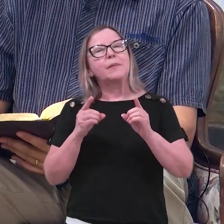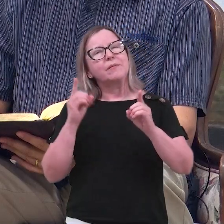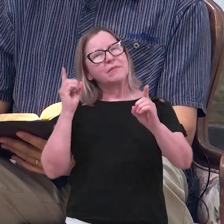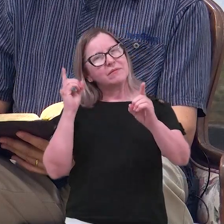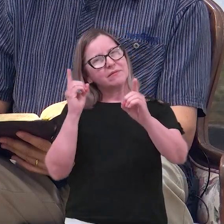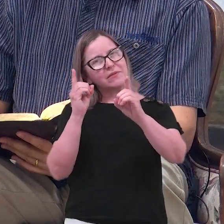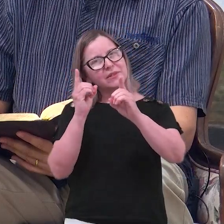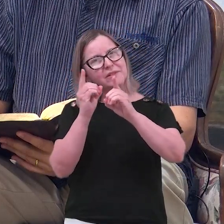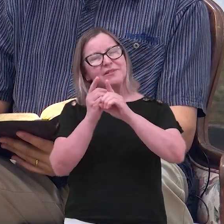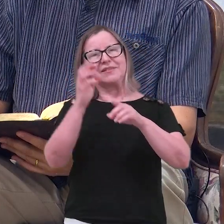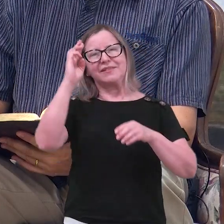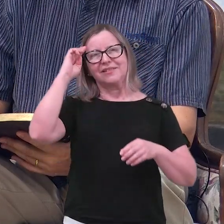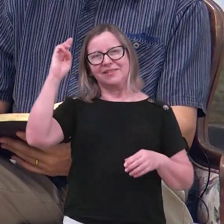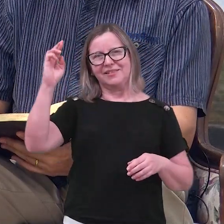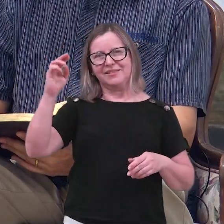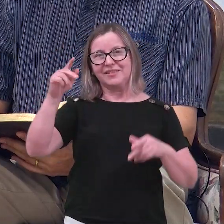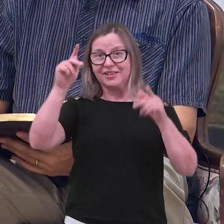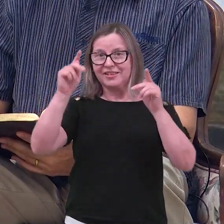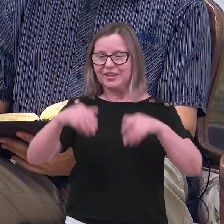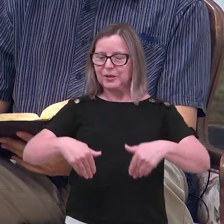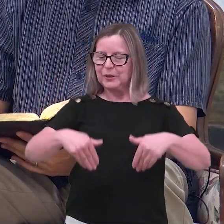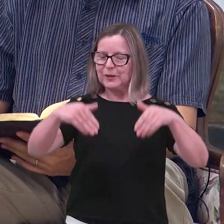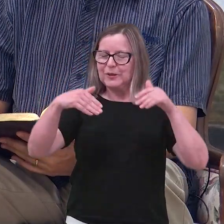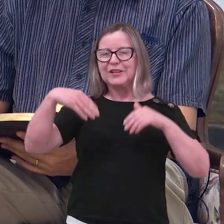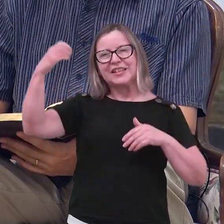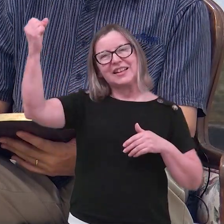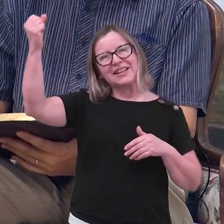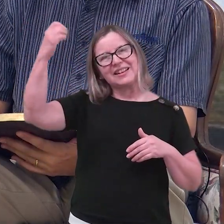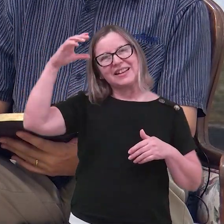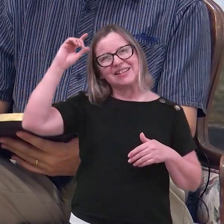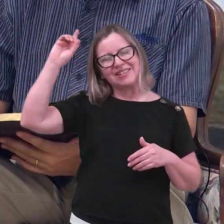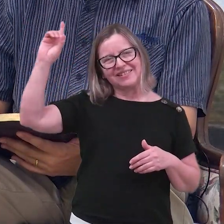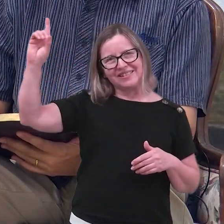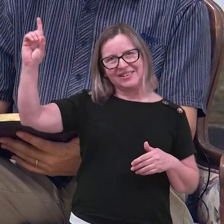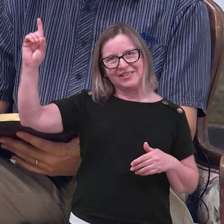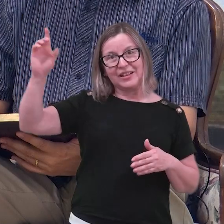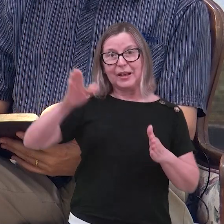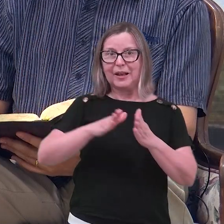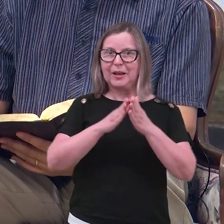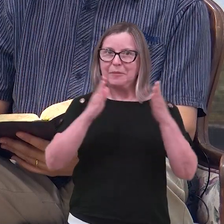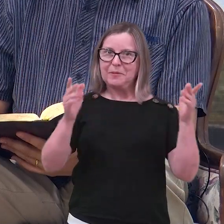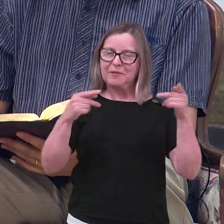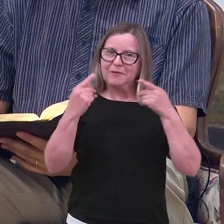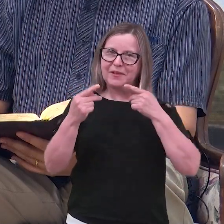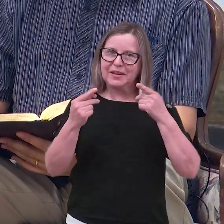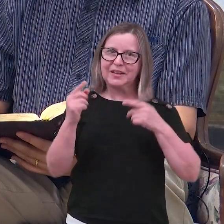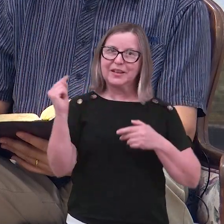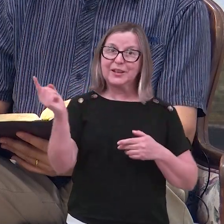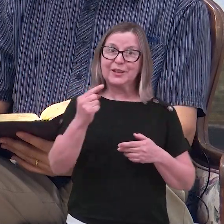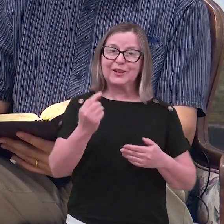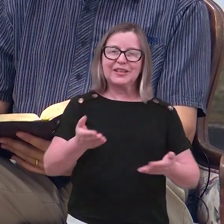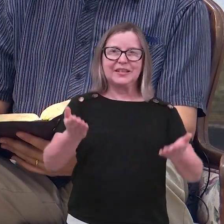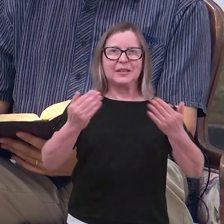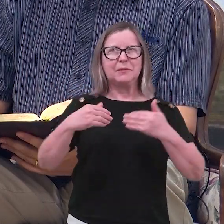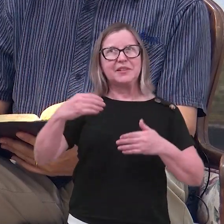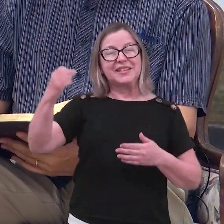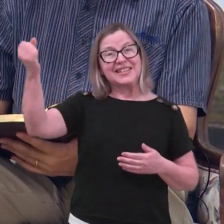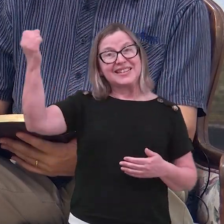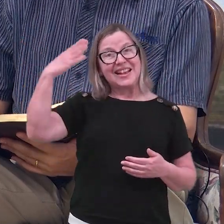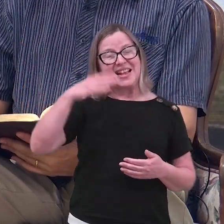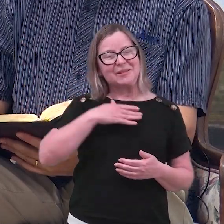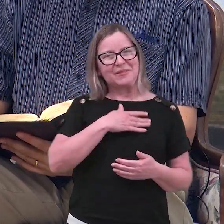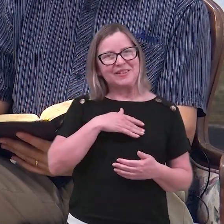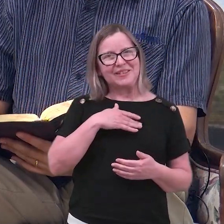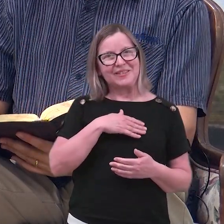vá diante do trono da graça de Deus. Esse trono de graça, a Bíblia fala para que nós vamos receber graça,